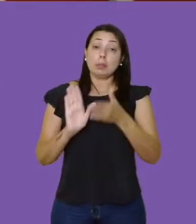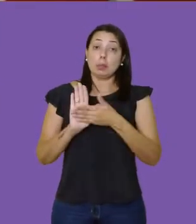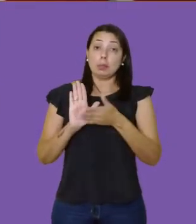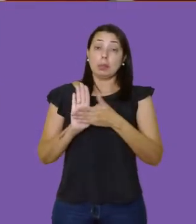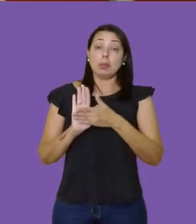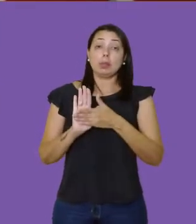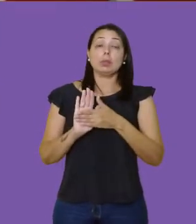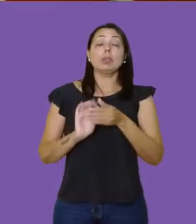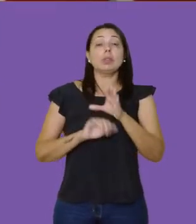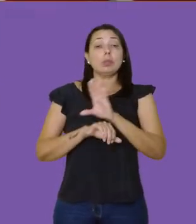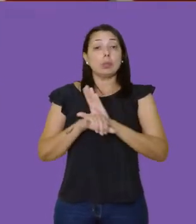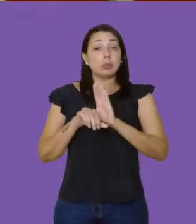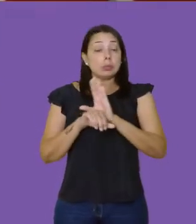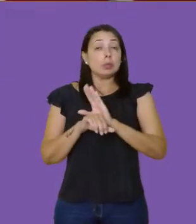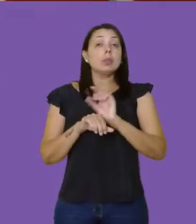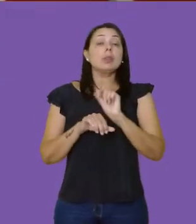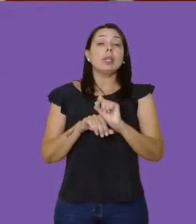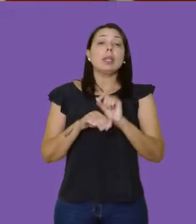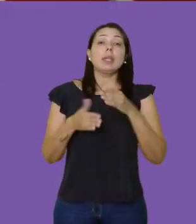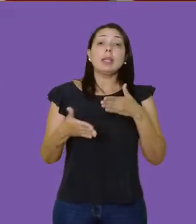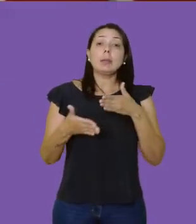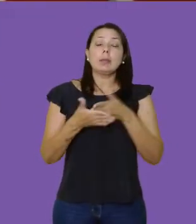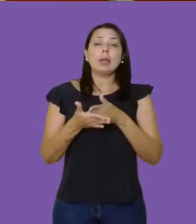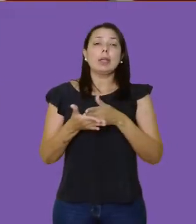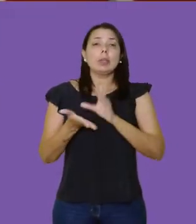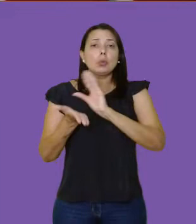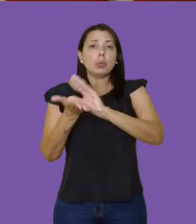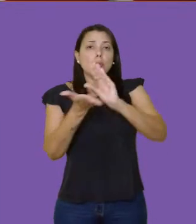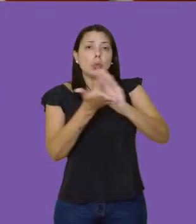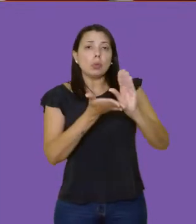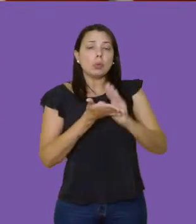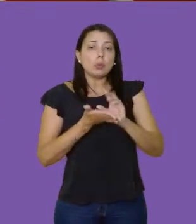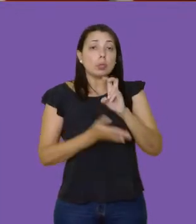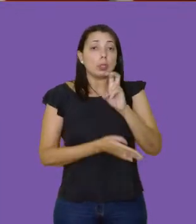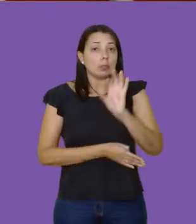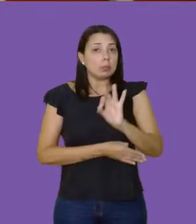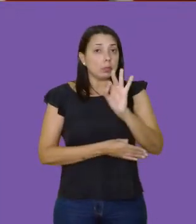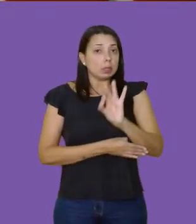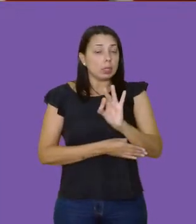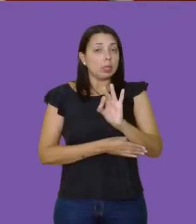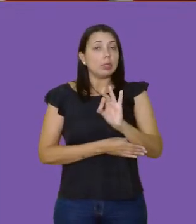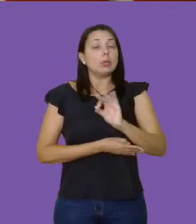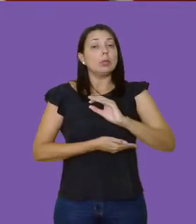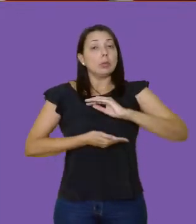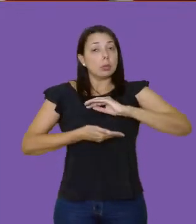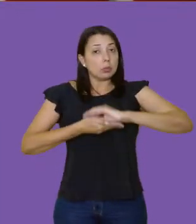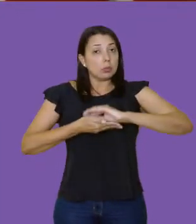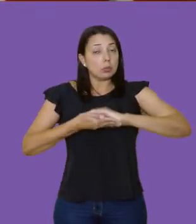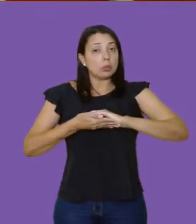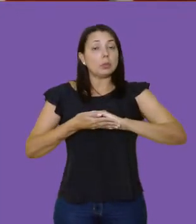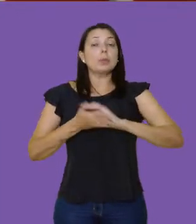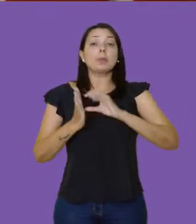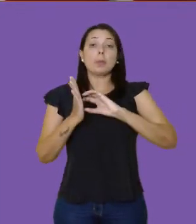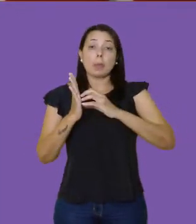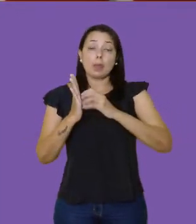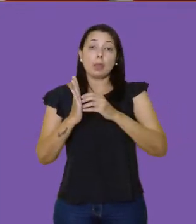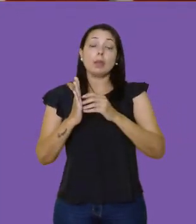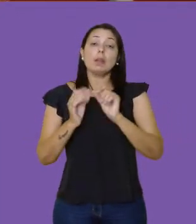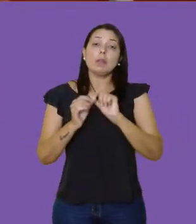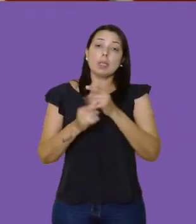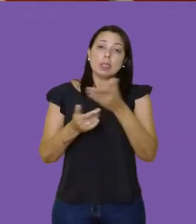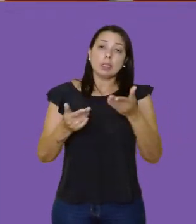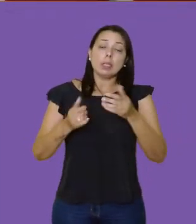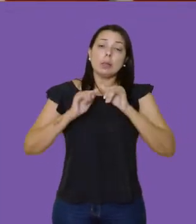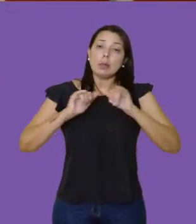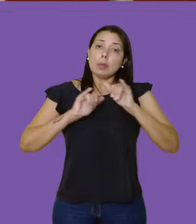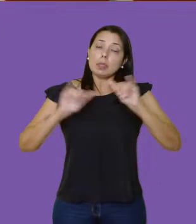emenda constitucional que impacta nos recursos dos 5% do fundo partidário que são destinados à promoção e difusão